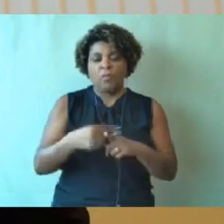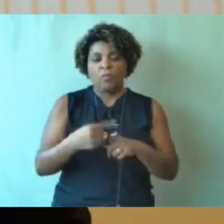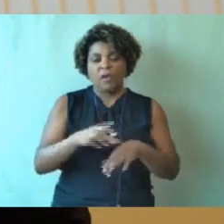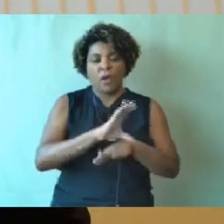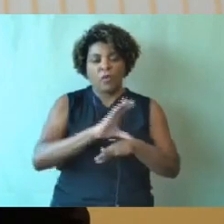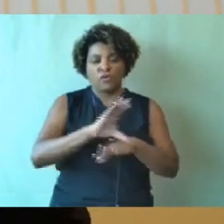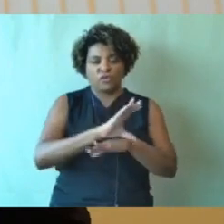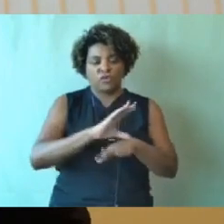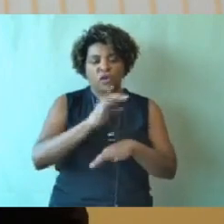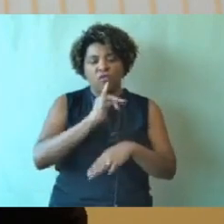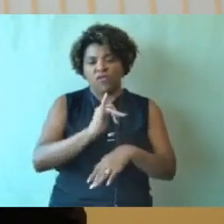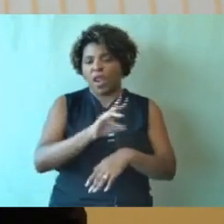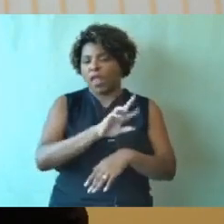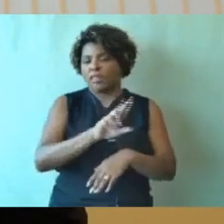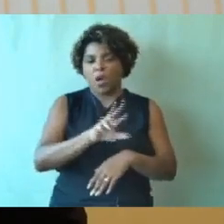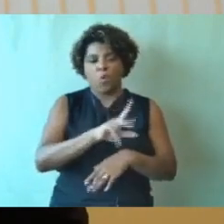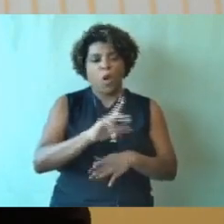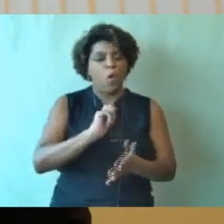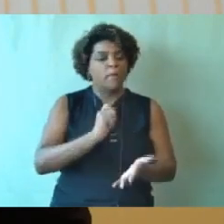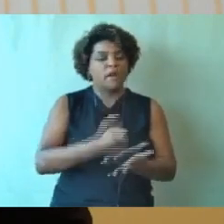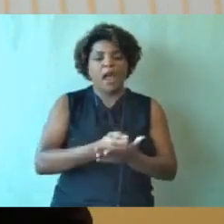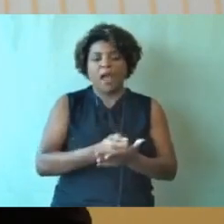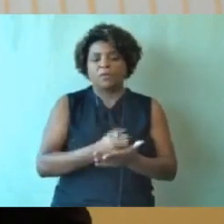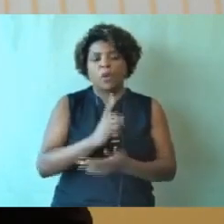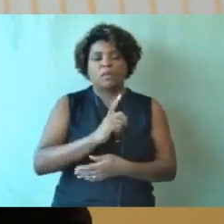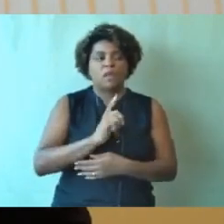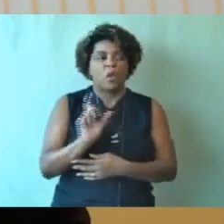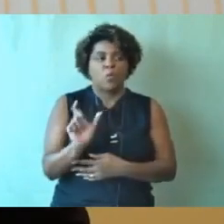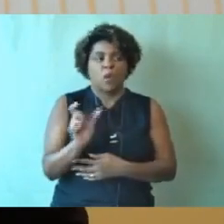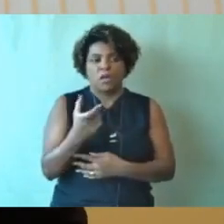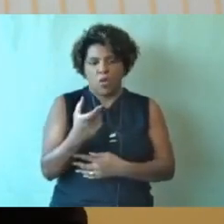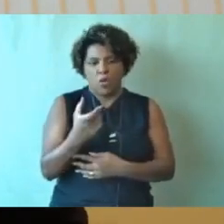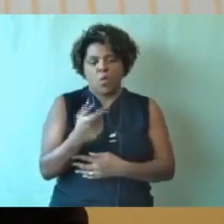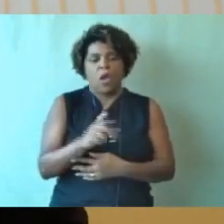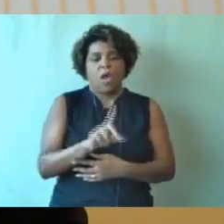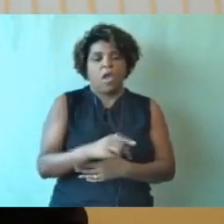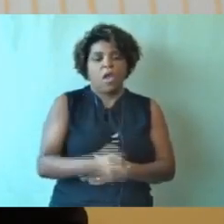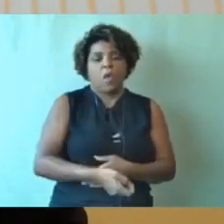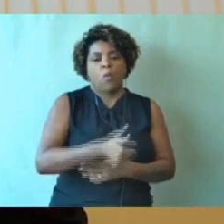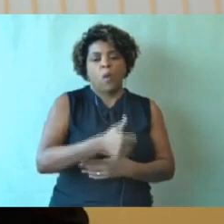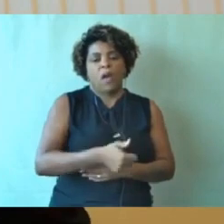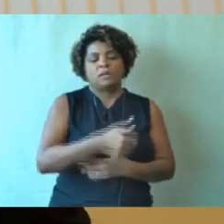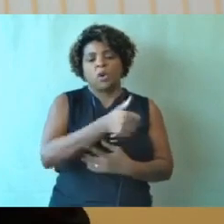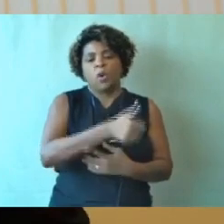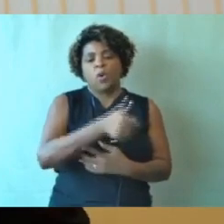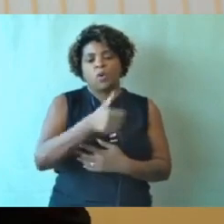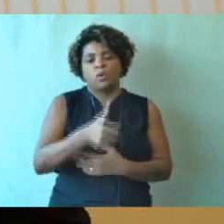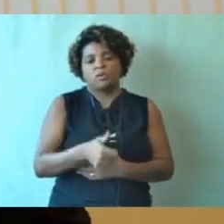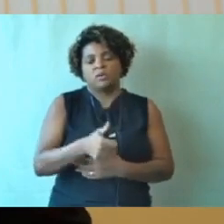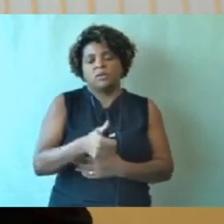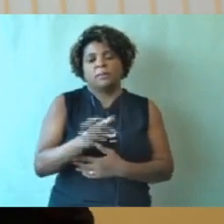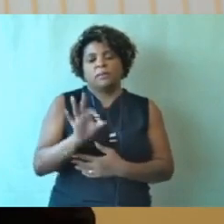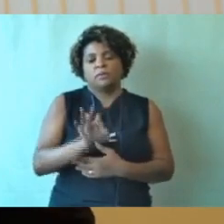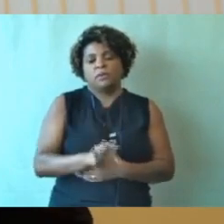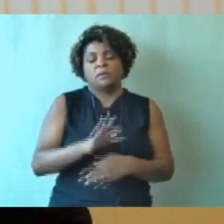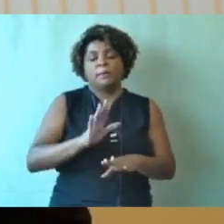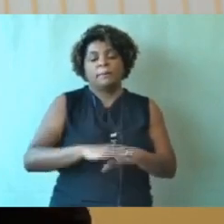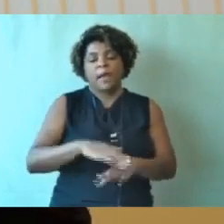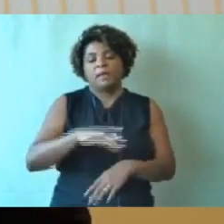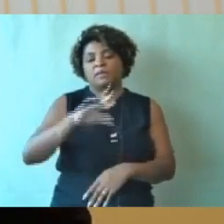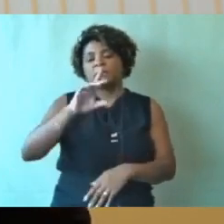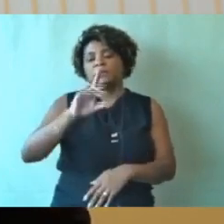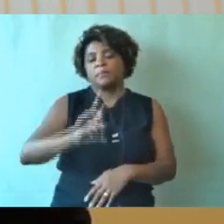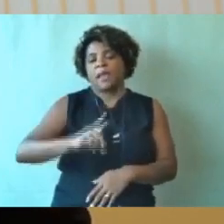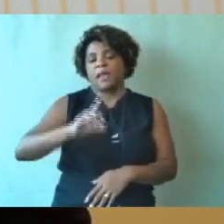na catraca dá em torno de quase 11%. Mais 1,80% que são os deficientes visuais, que é lei municipal.